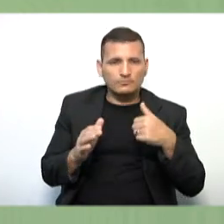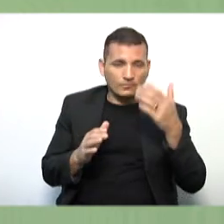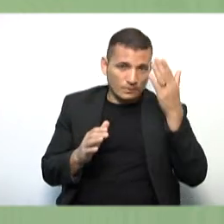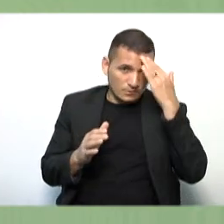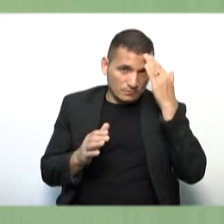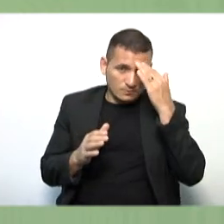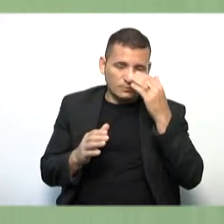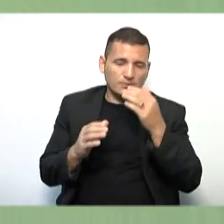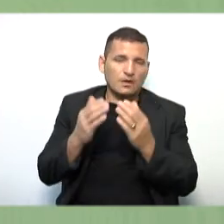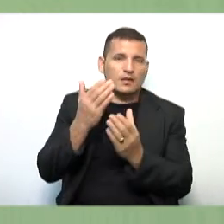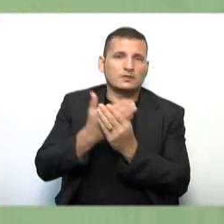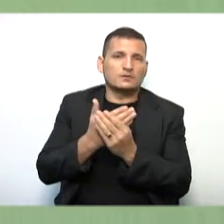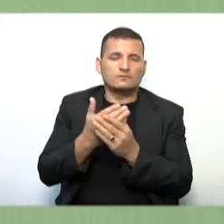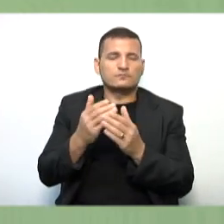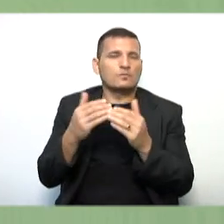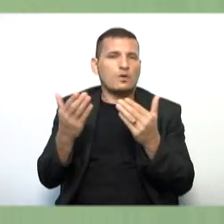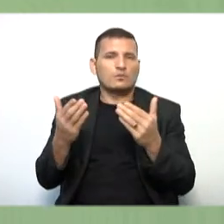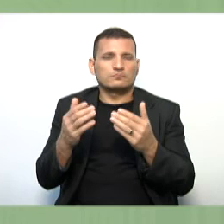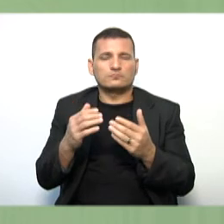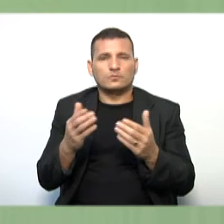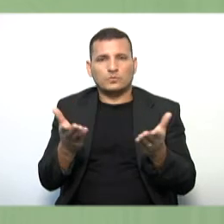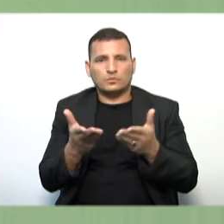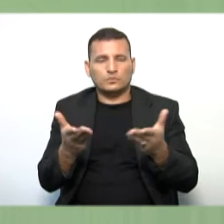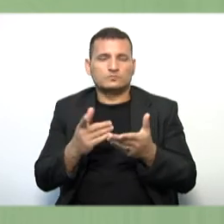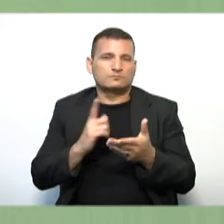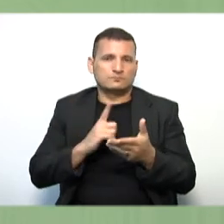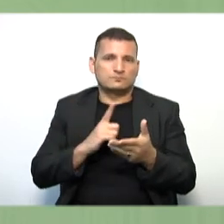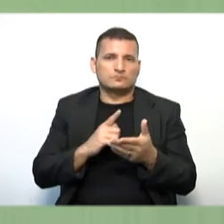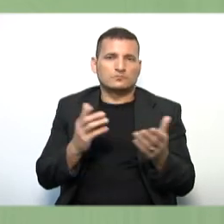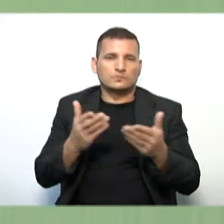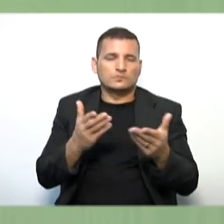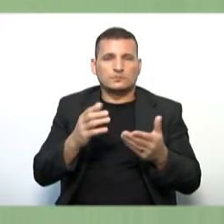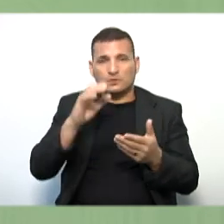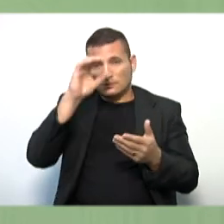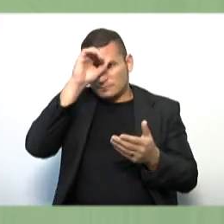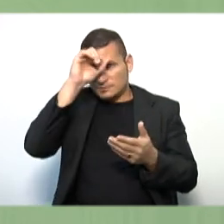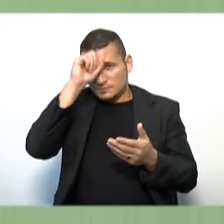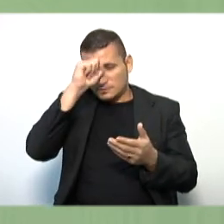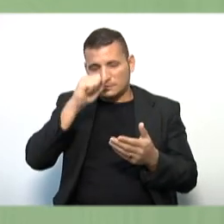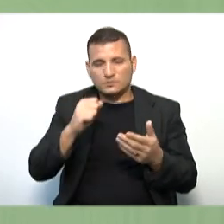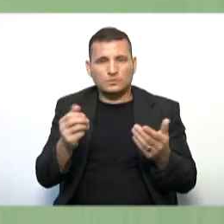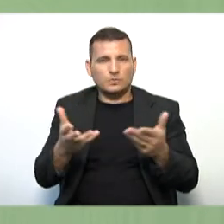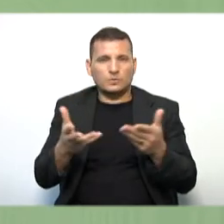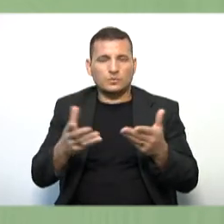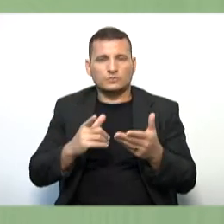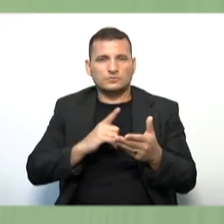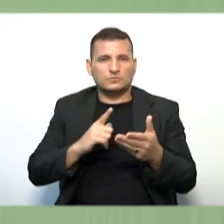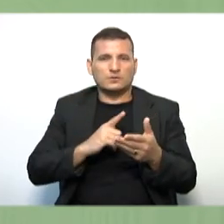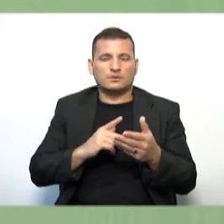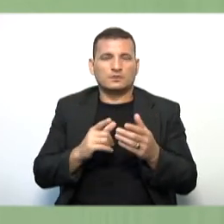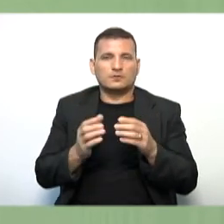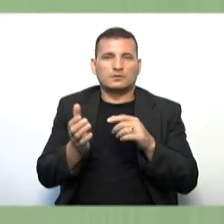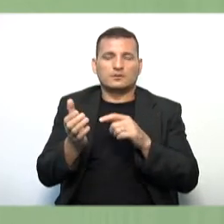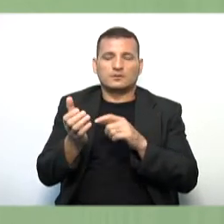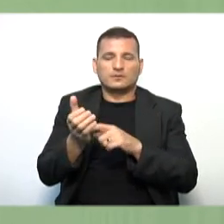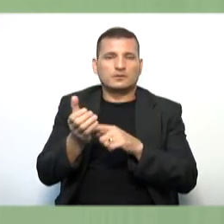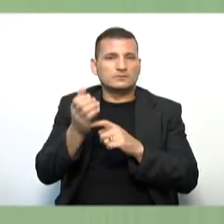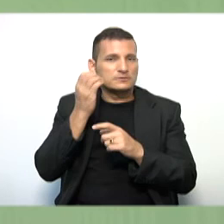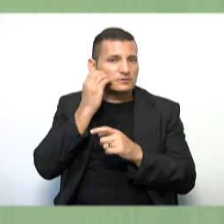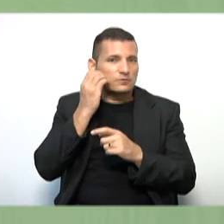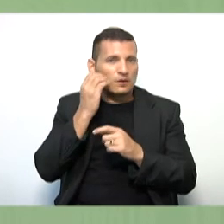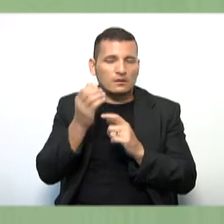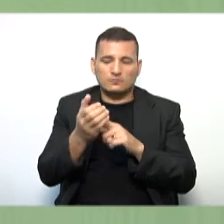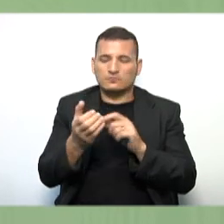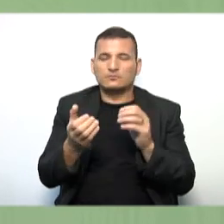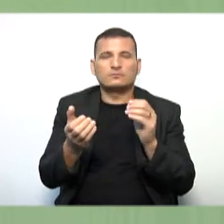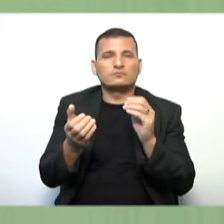tal. Nós já temos atualmente o aprendizado de máquina, né, que você colocar num celular Android, você coloca